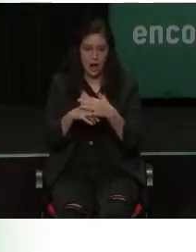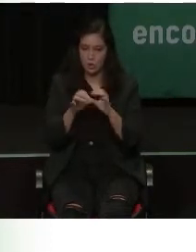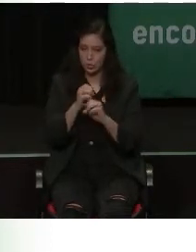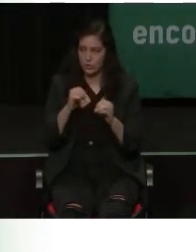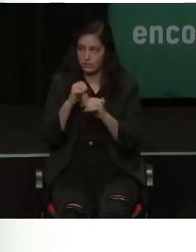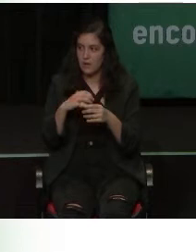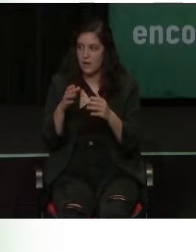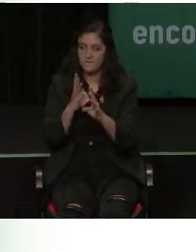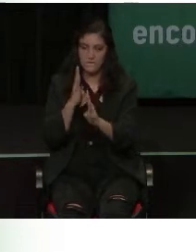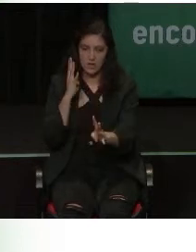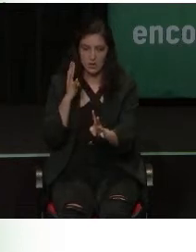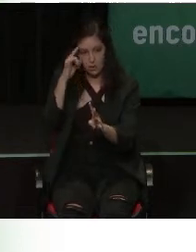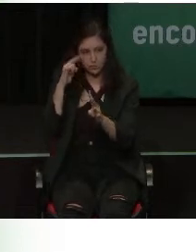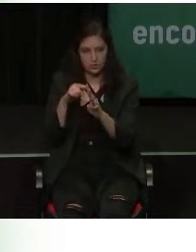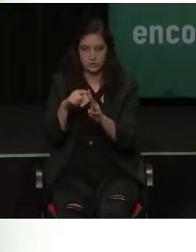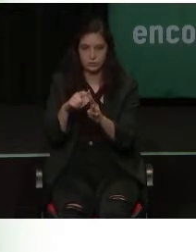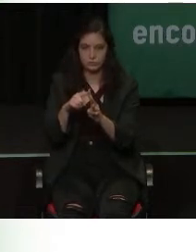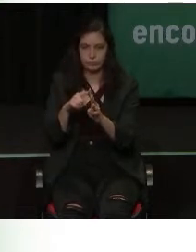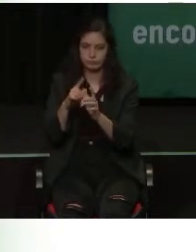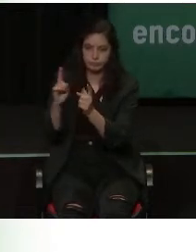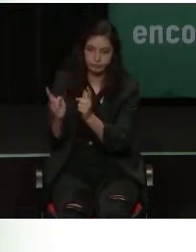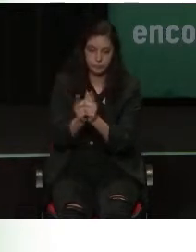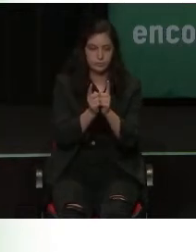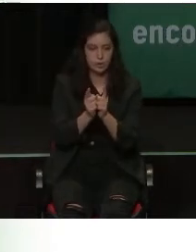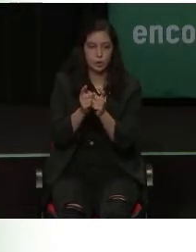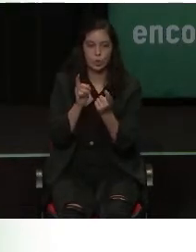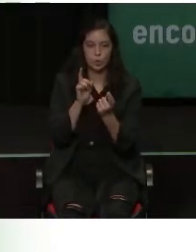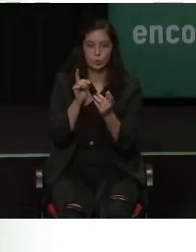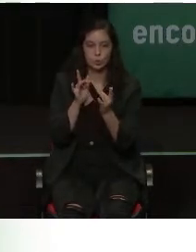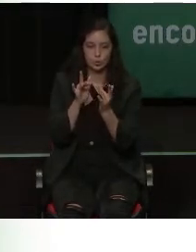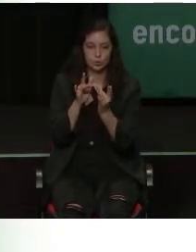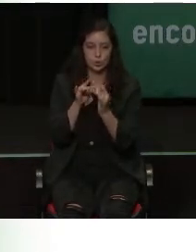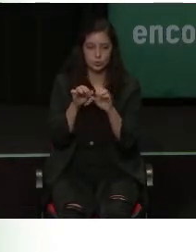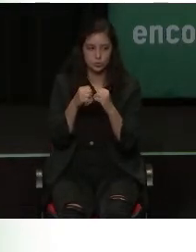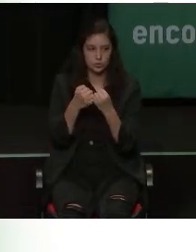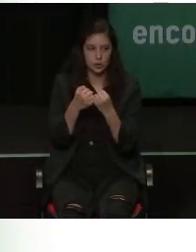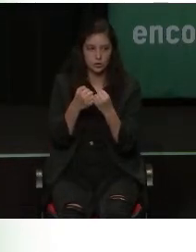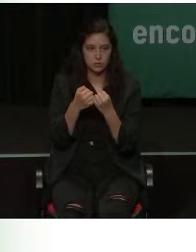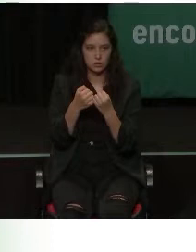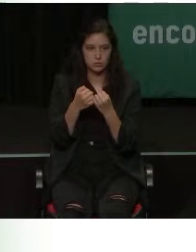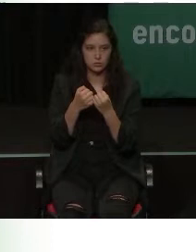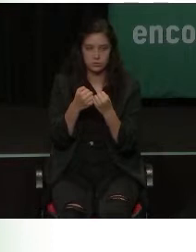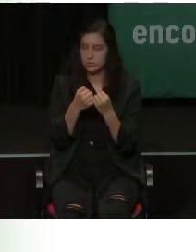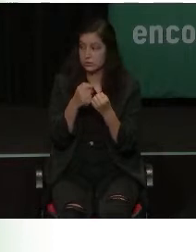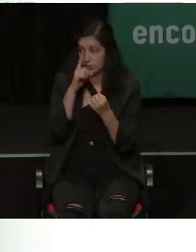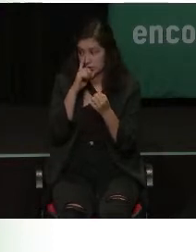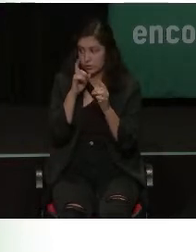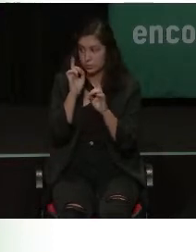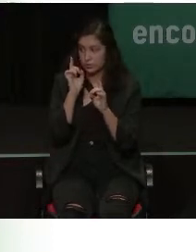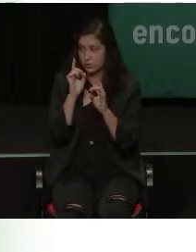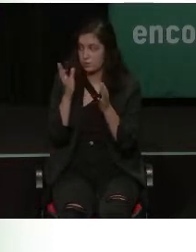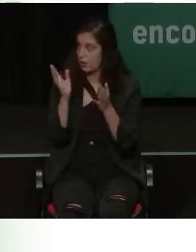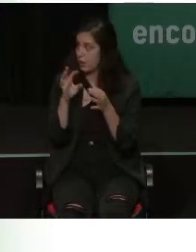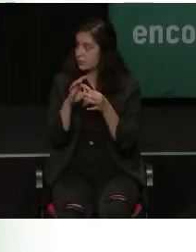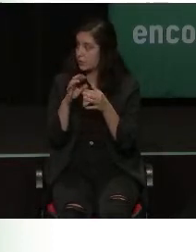numa fila para ser atendido, portanto, muito do contacto social e convém lembrar que